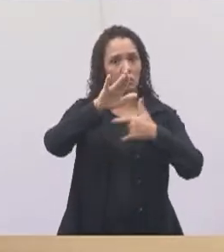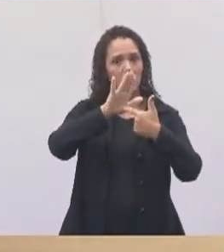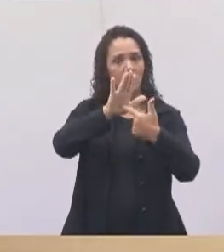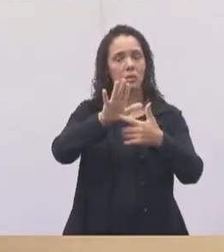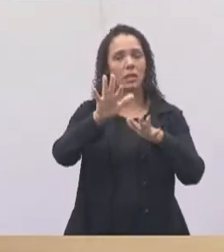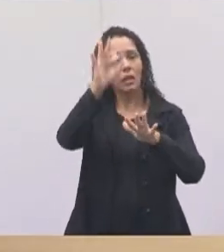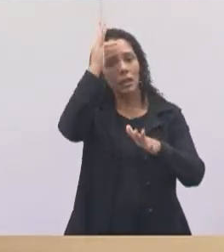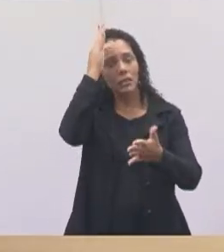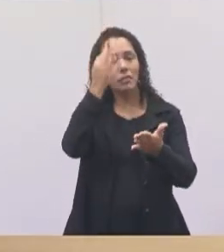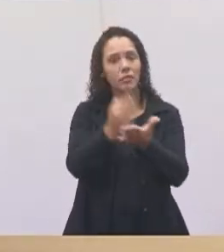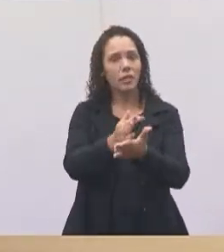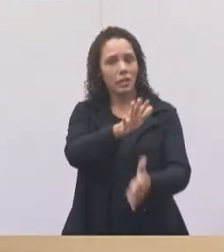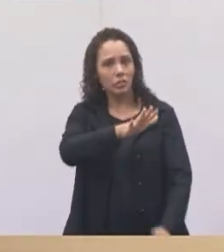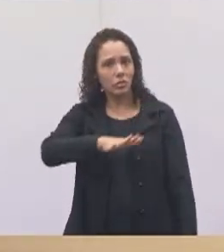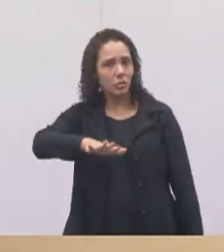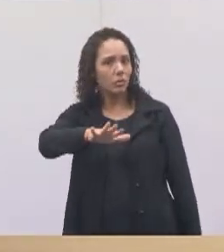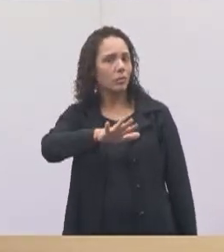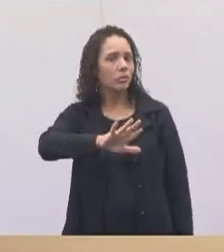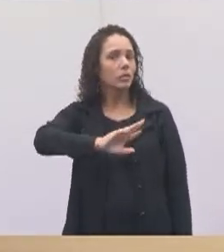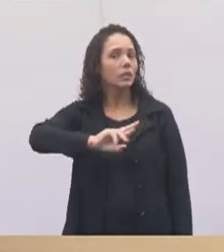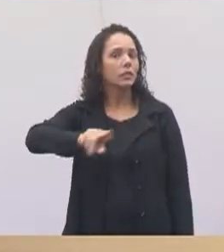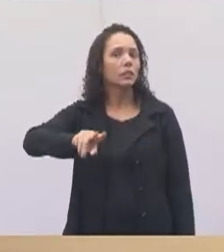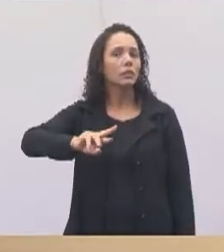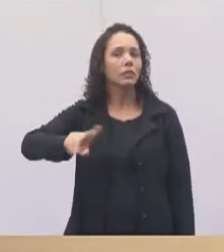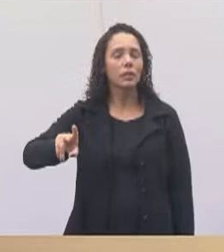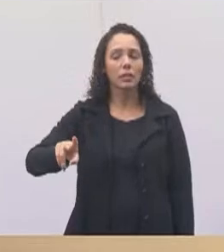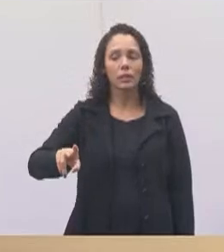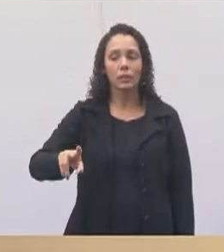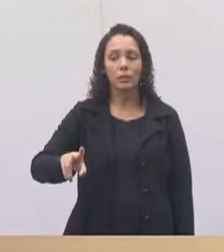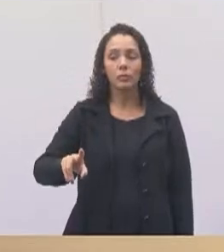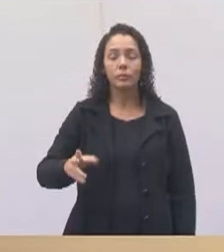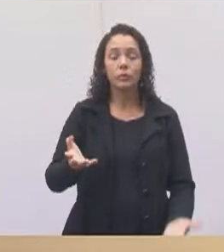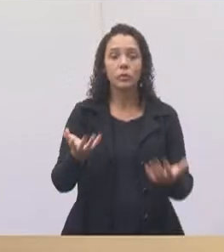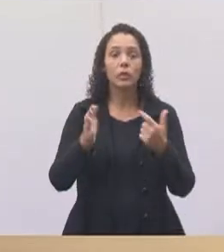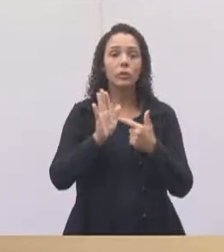de todos, eu estou aqui para expressar a fé, porque a